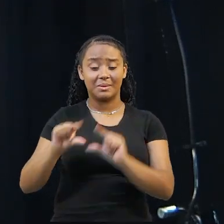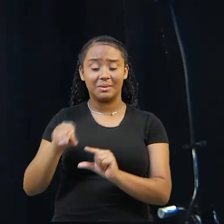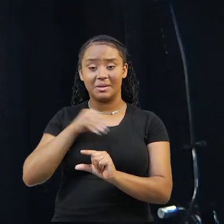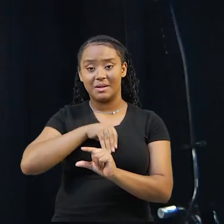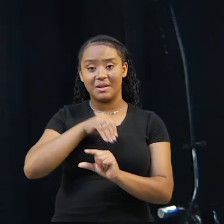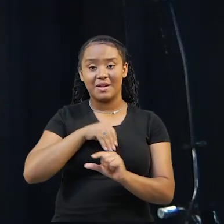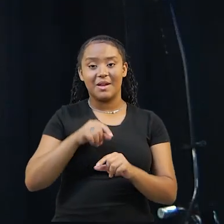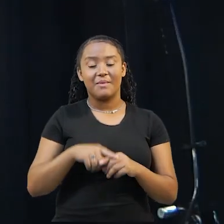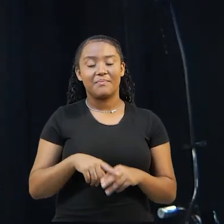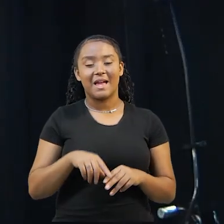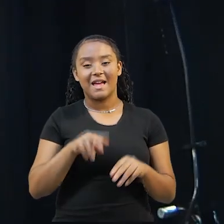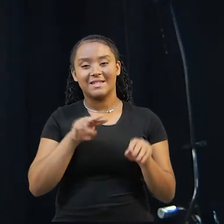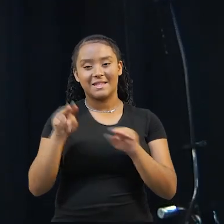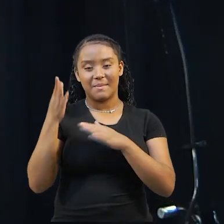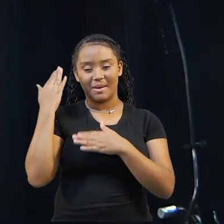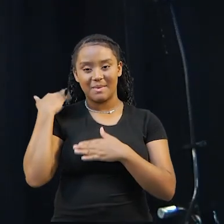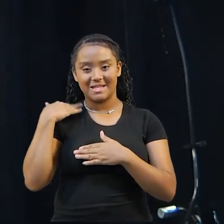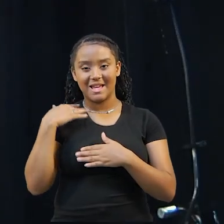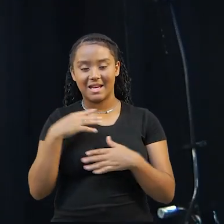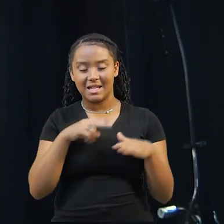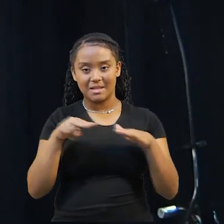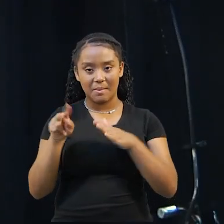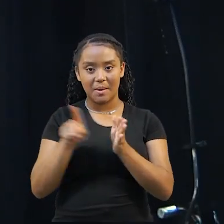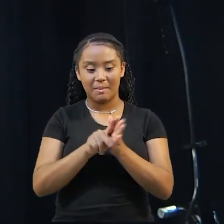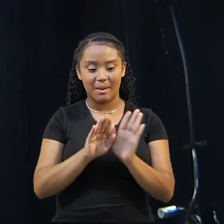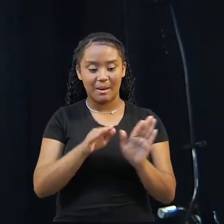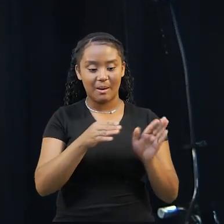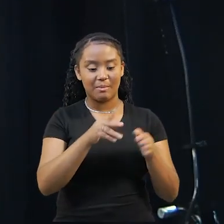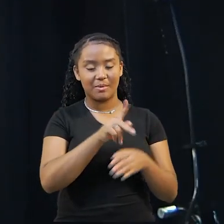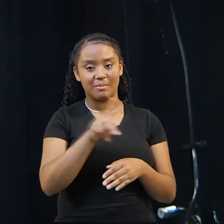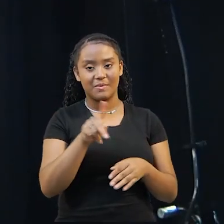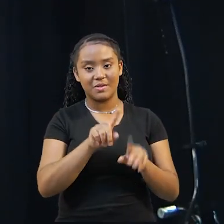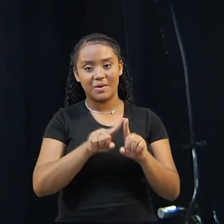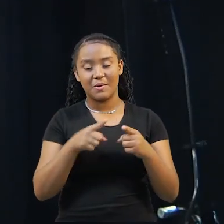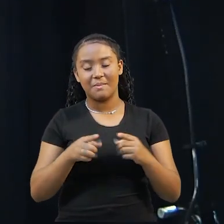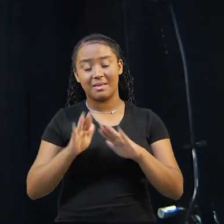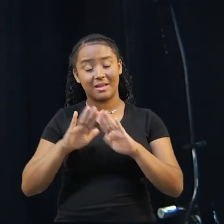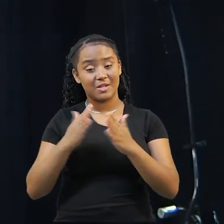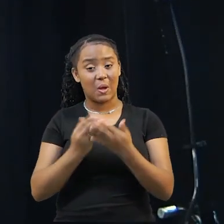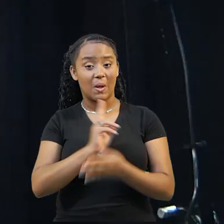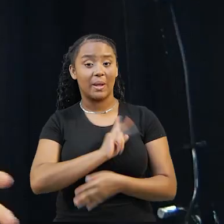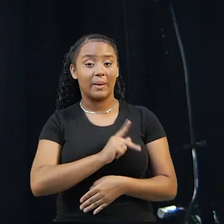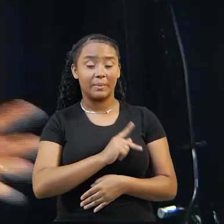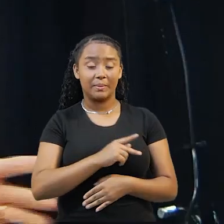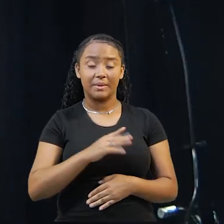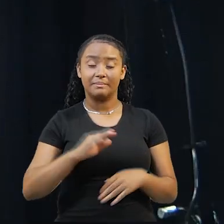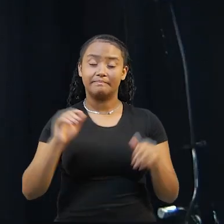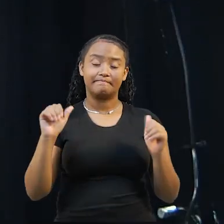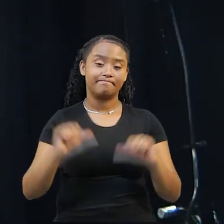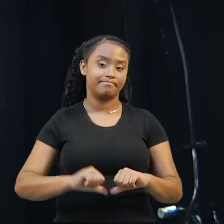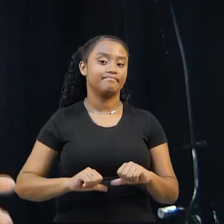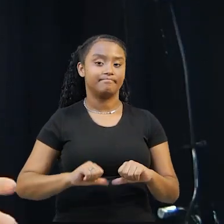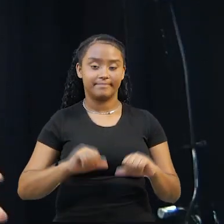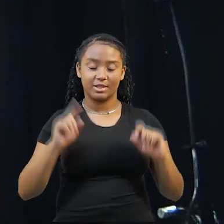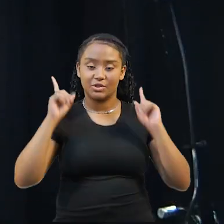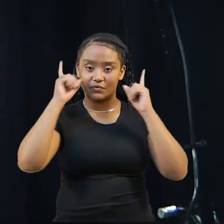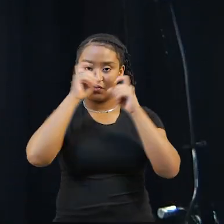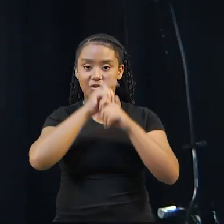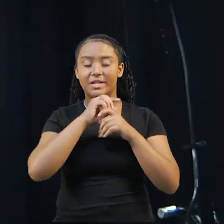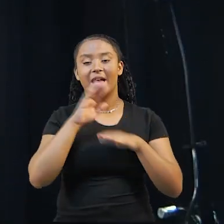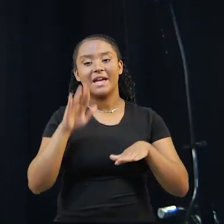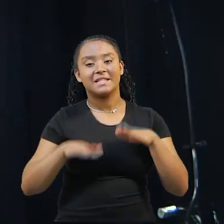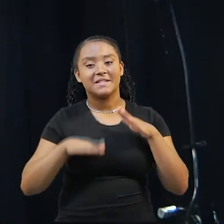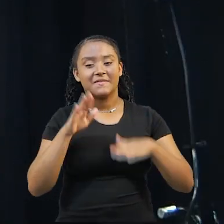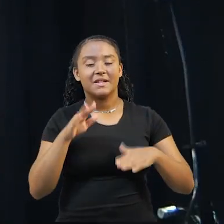semana do professor, mas na rede pública a situação ainda é mais difícil. Então, ela trabalhava o dia inteiro, a gente ficava às vezes com a